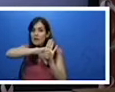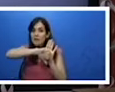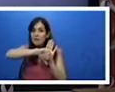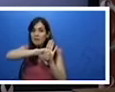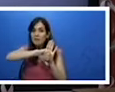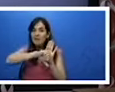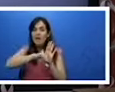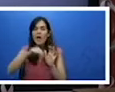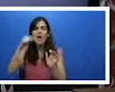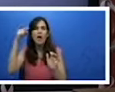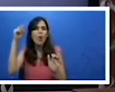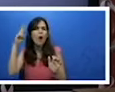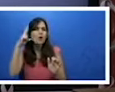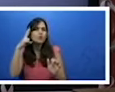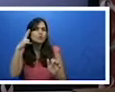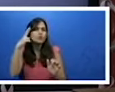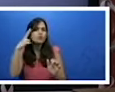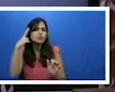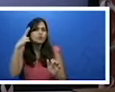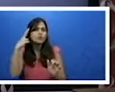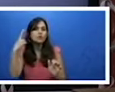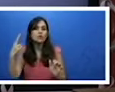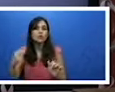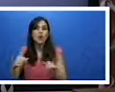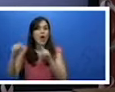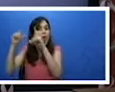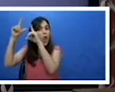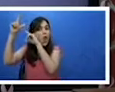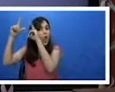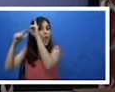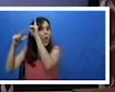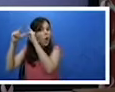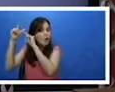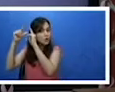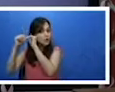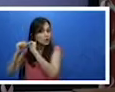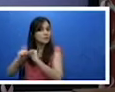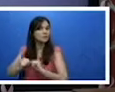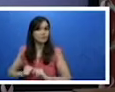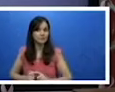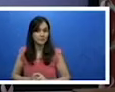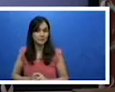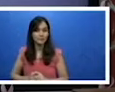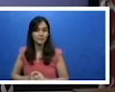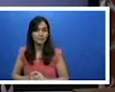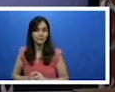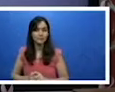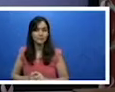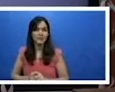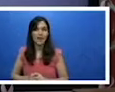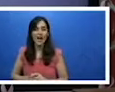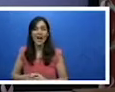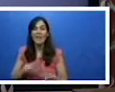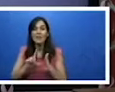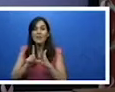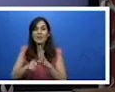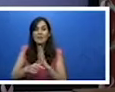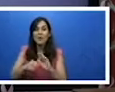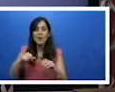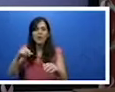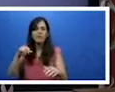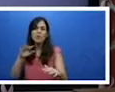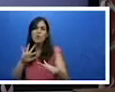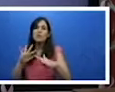do raciocínio e da lógica. O desfecho, o encerramento, surpreende a nós